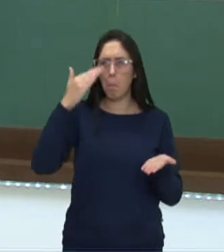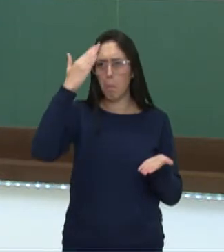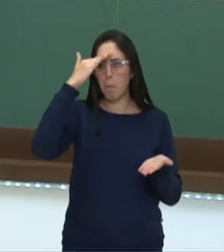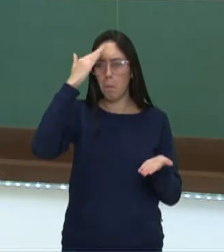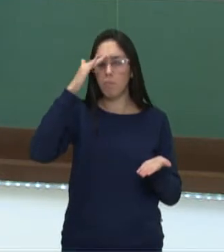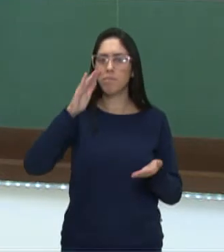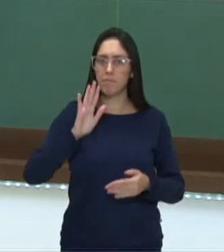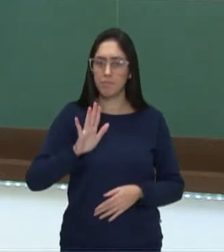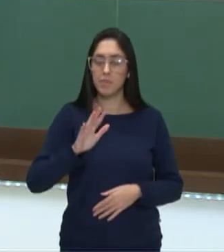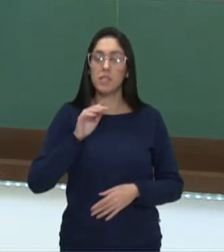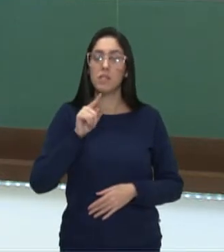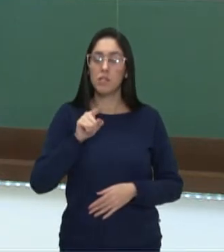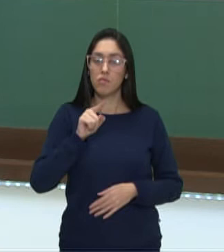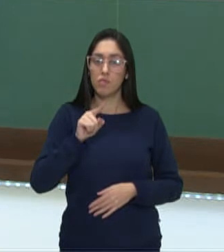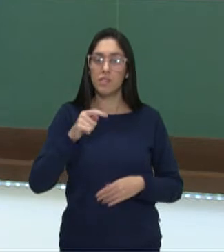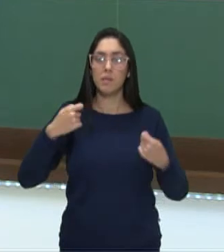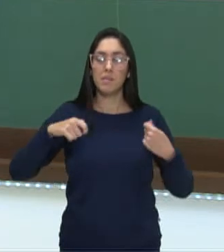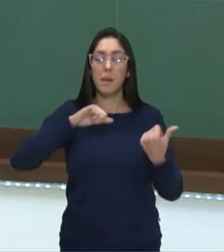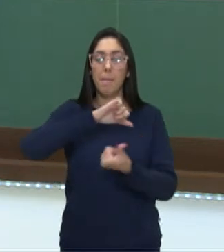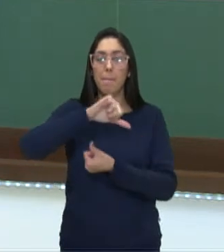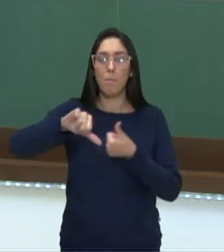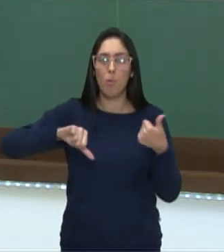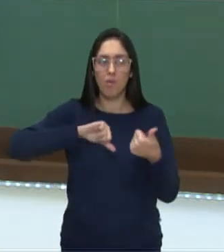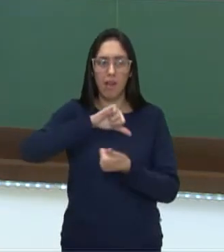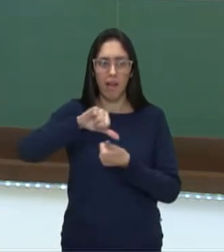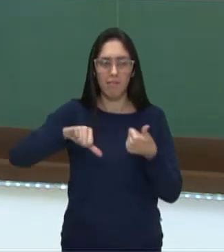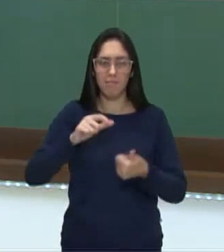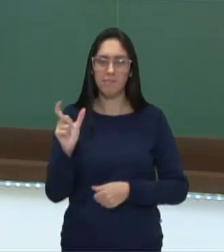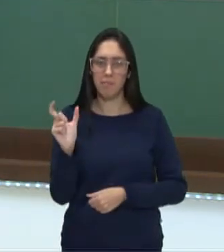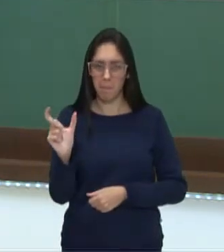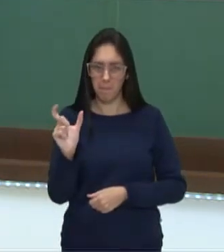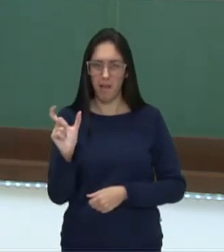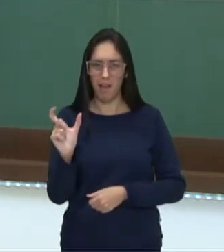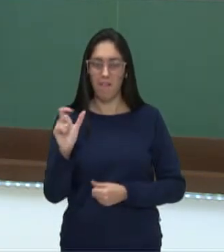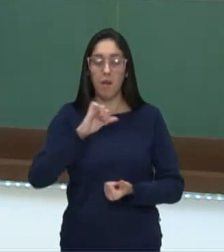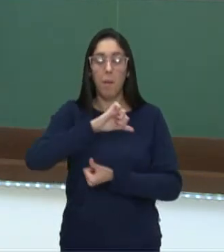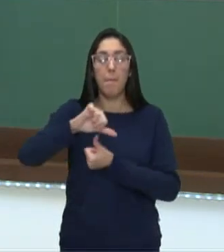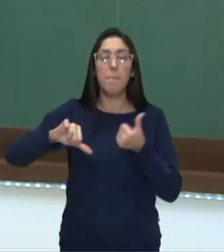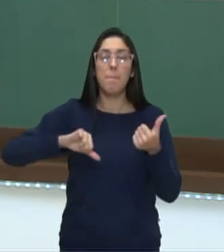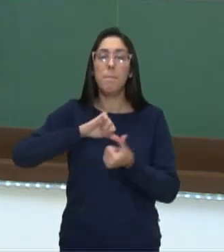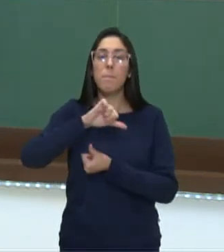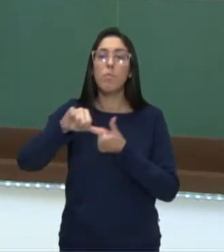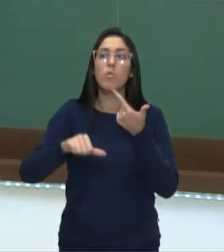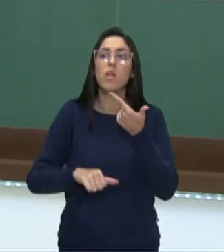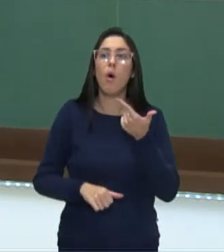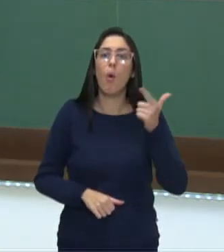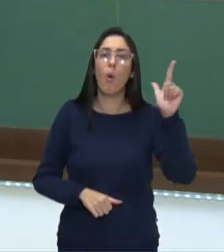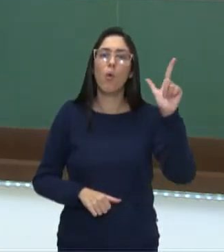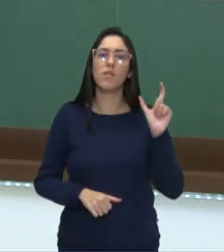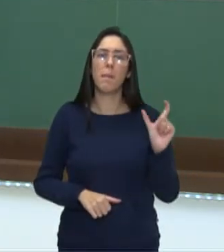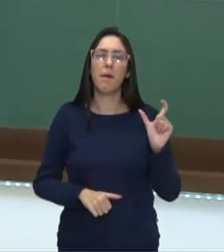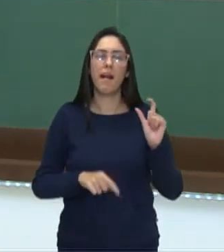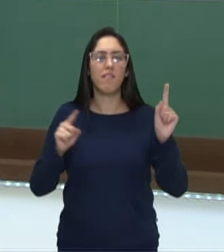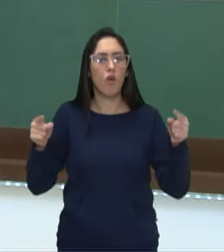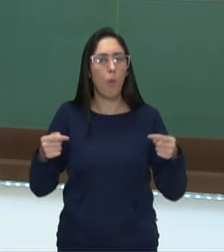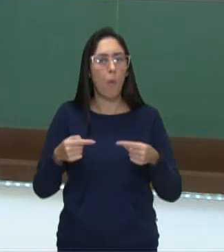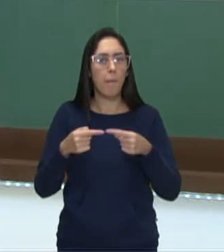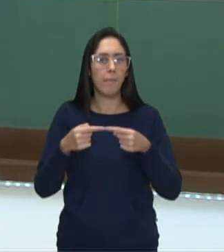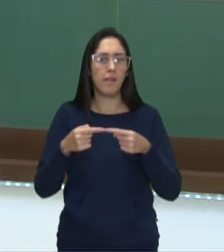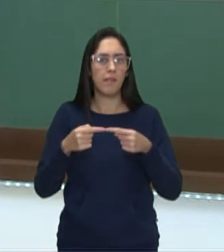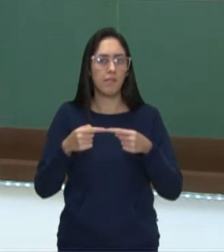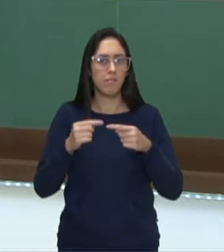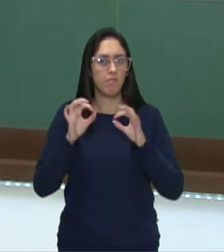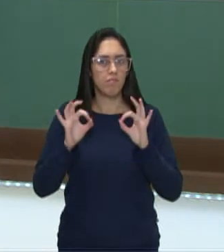tem que mudar este termo por um outro termo possível que se encaixe dentro desse